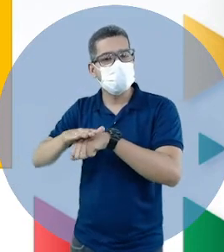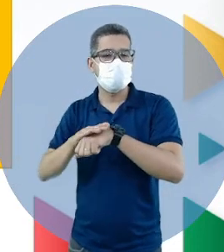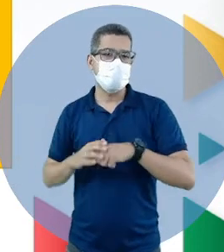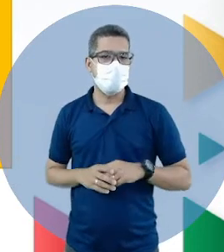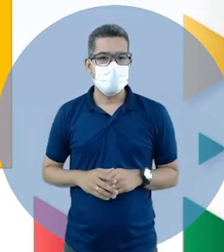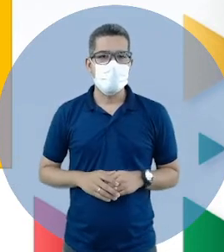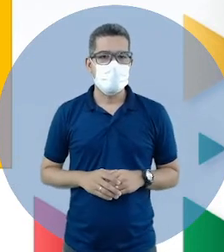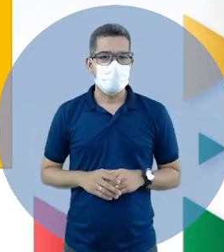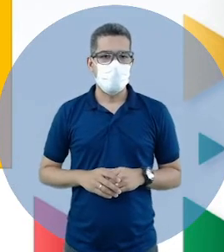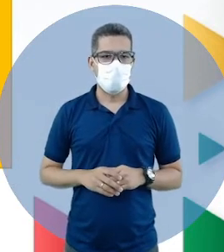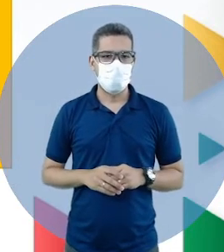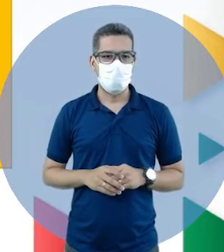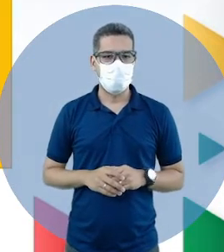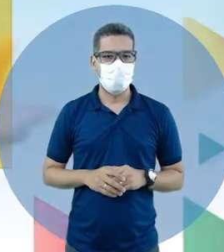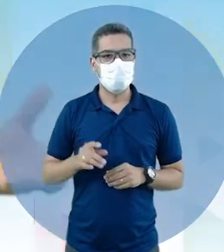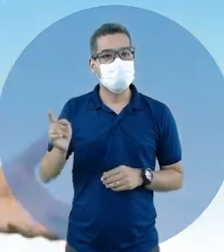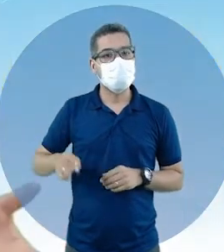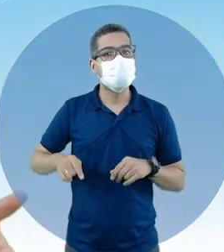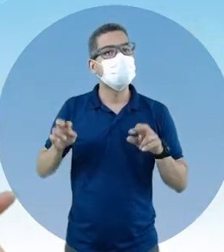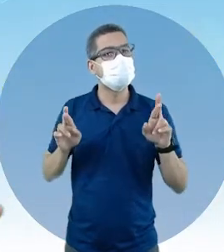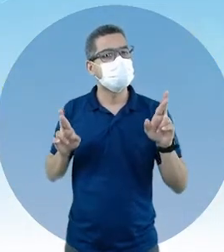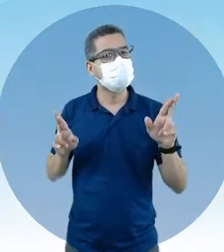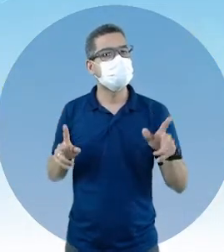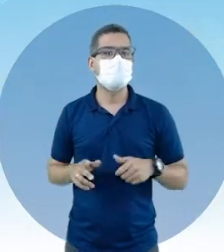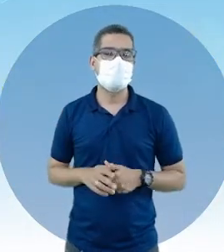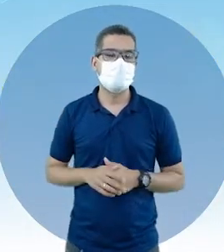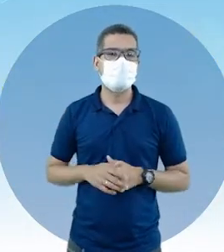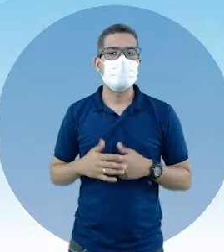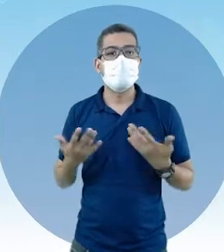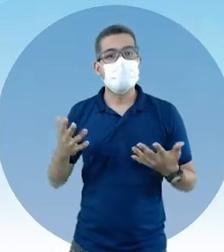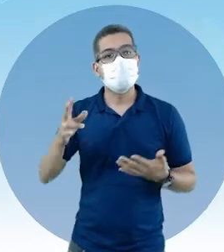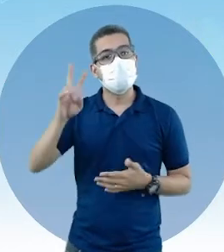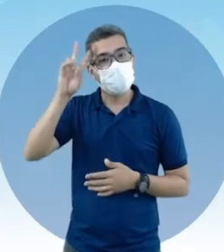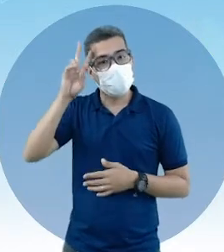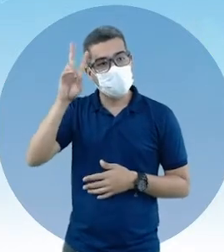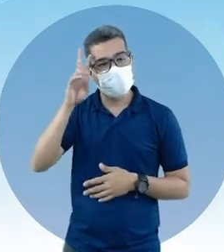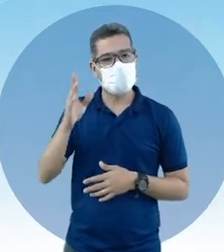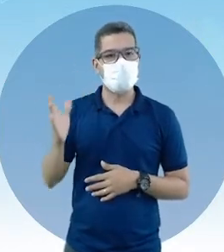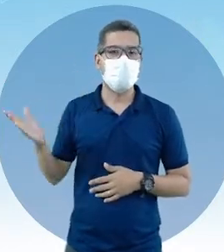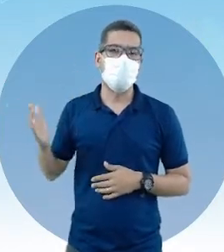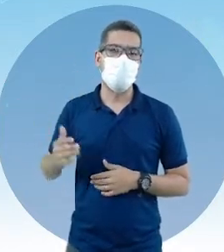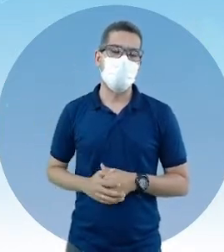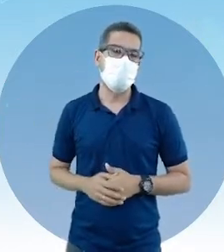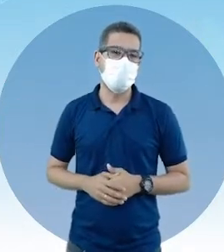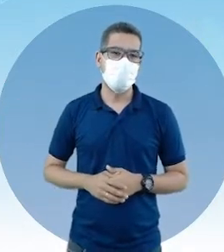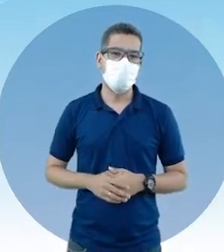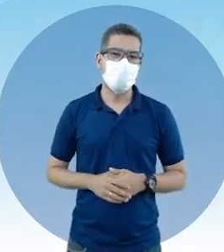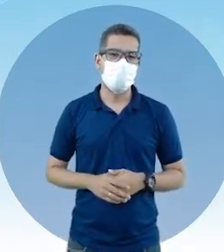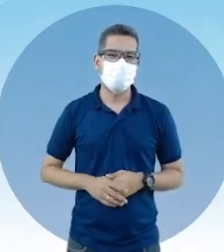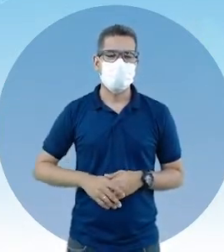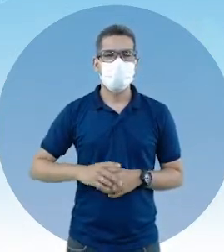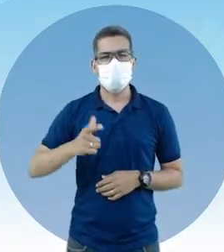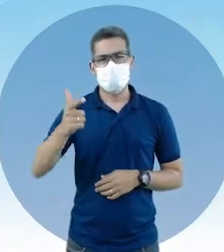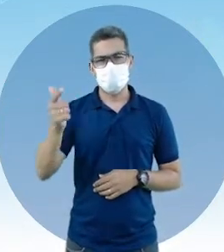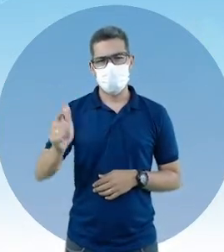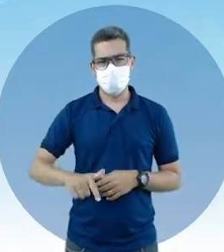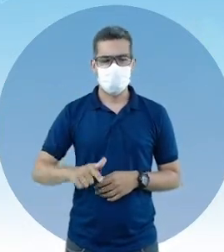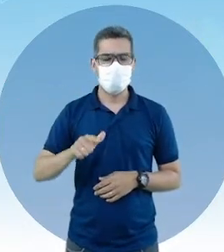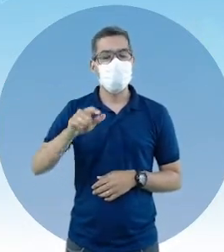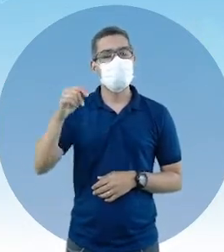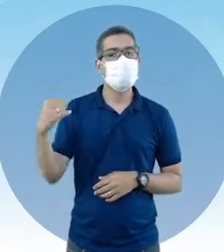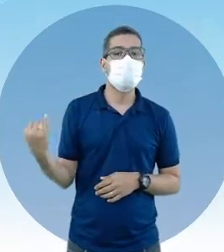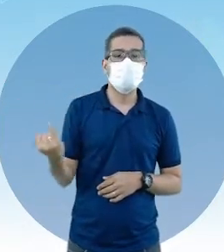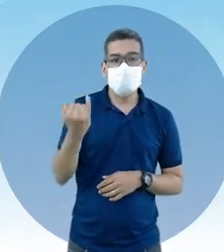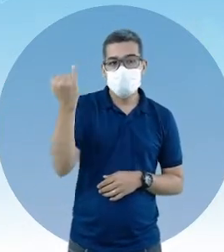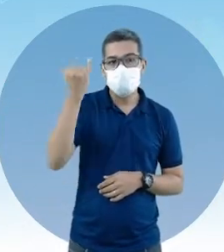me é diferente, que nos é diferente. Então, lembrar disso, certo? Agora, veja só aqui, algo importante.